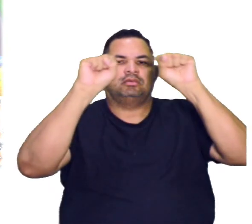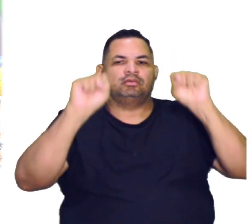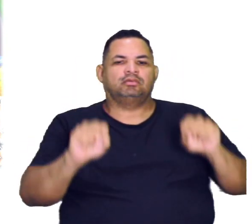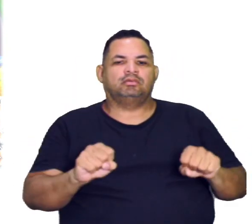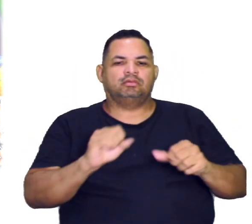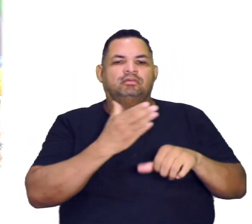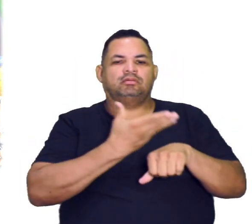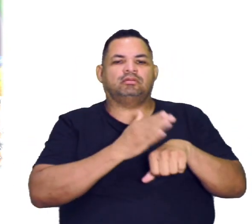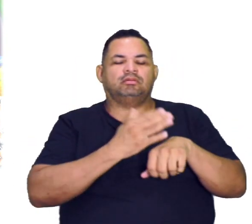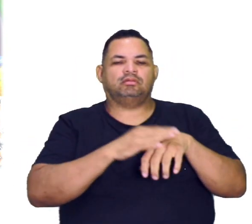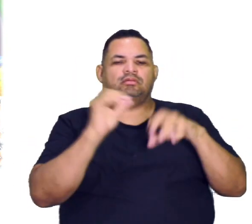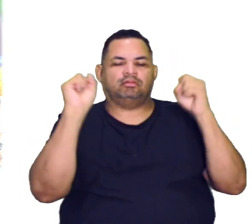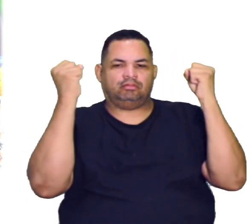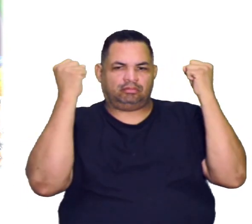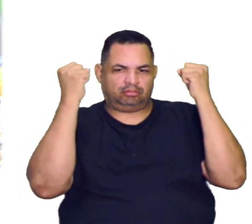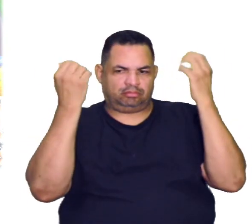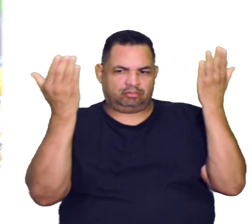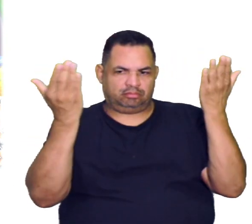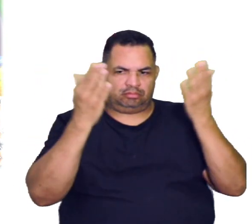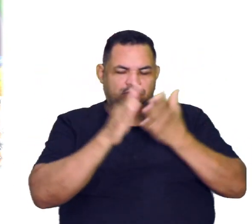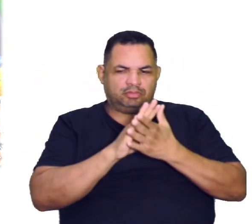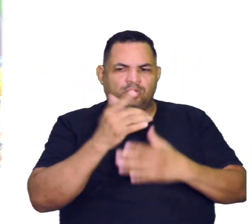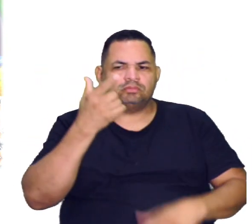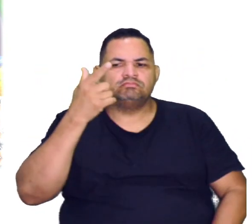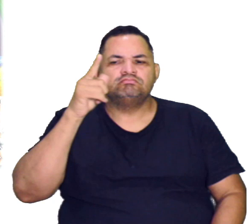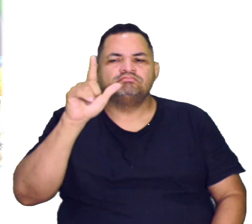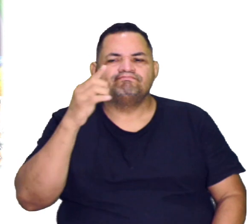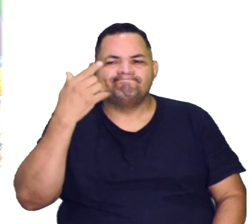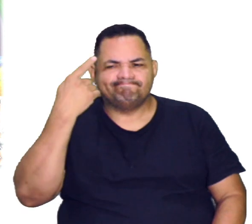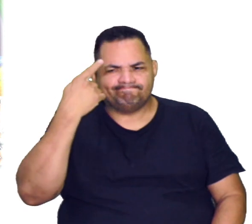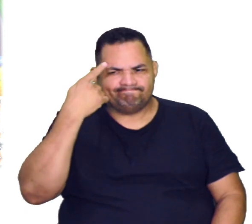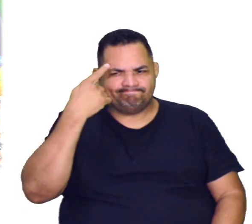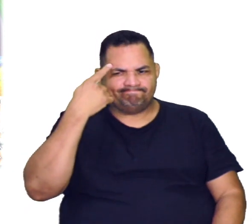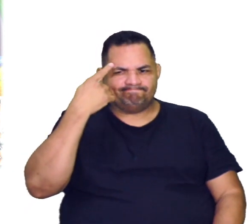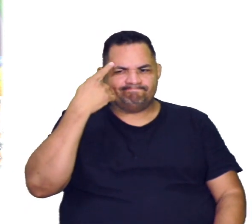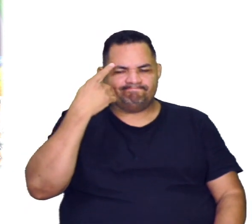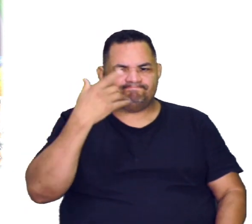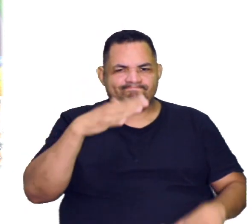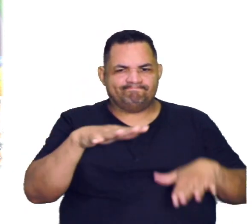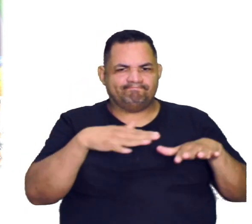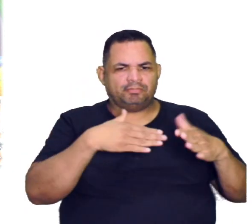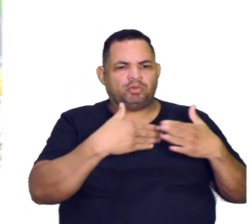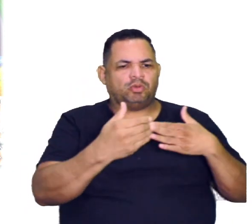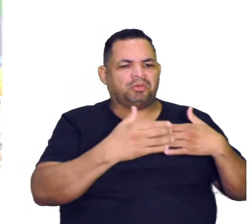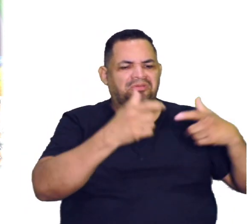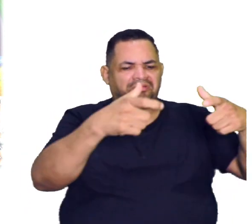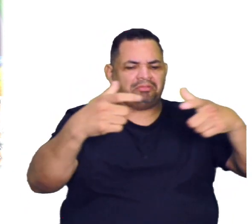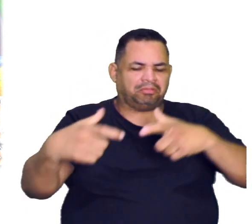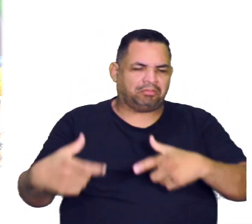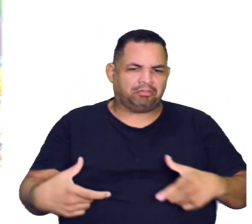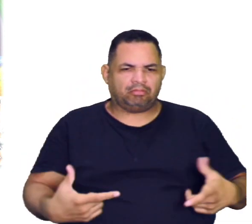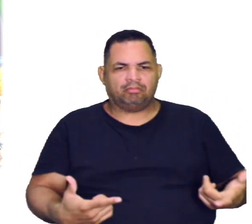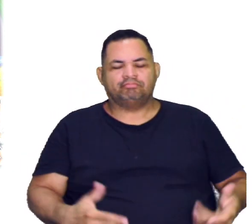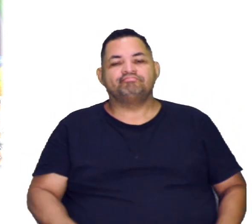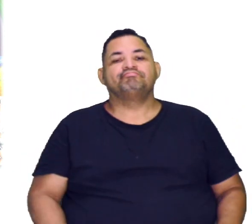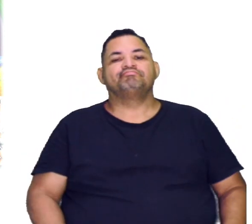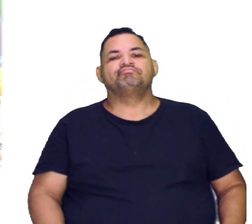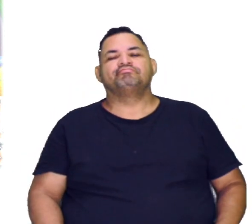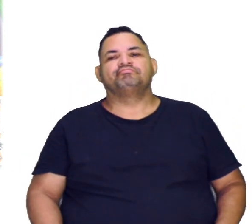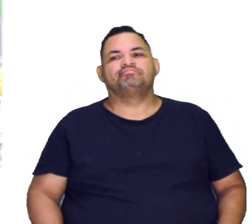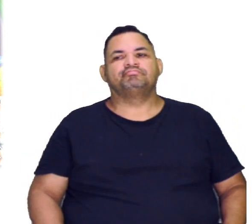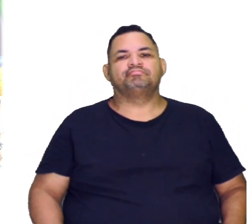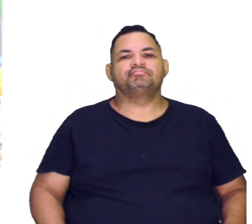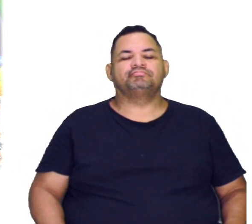da atividade física, né? Será que eu consigo aí me movimentar em qualquer lugar, prof? Com certeza,